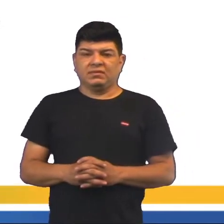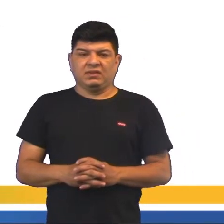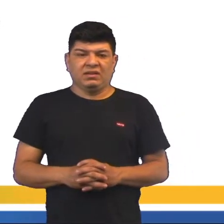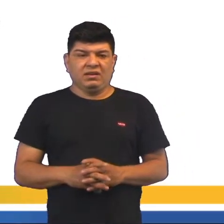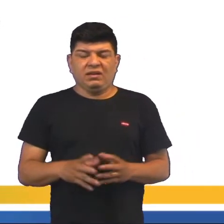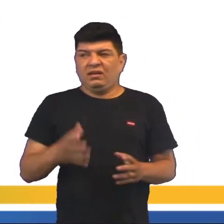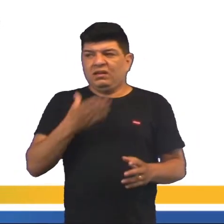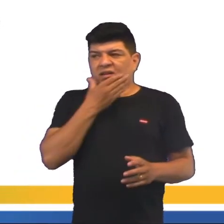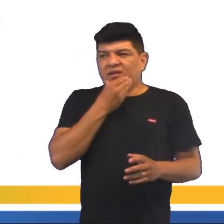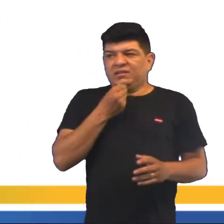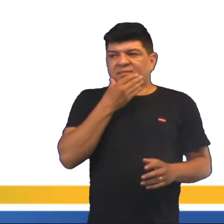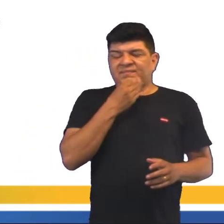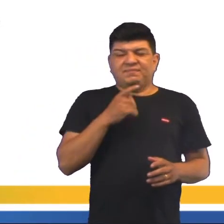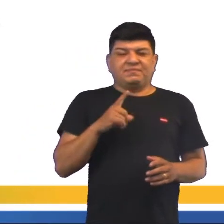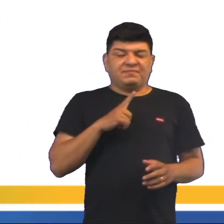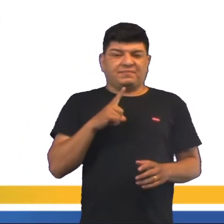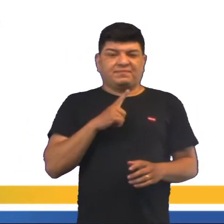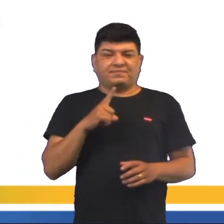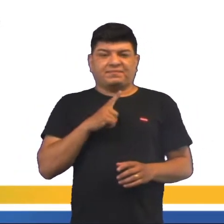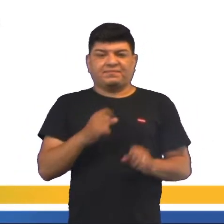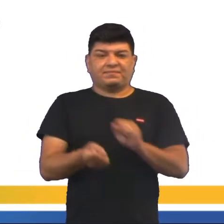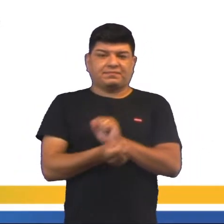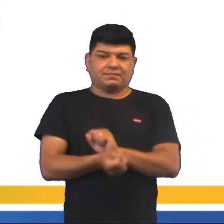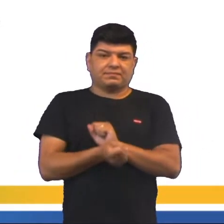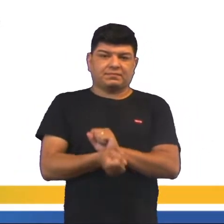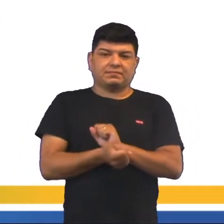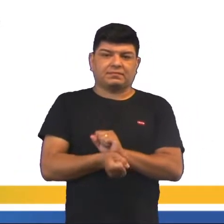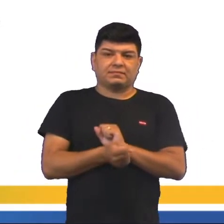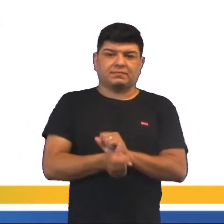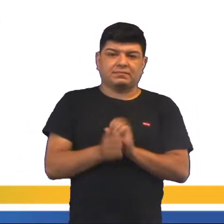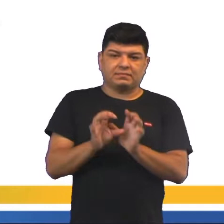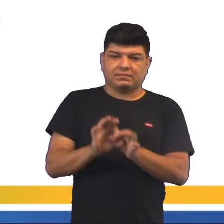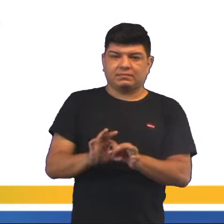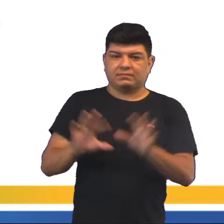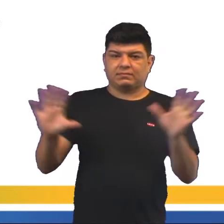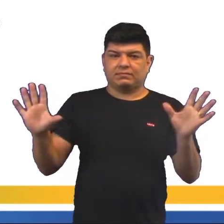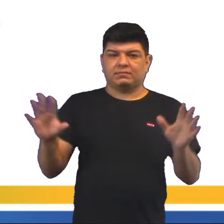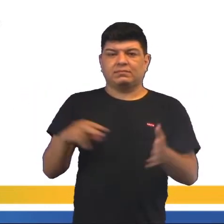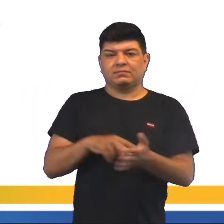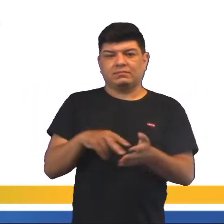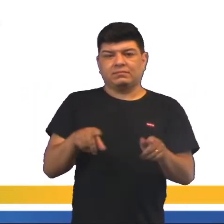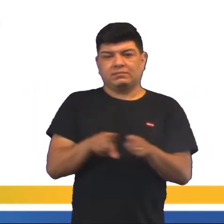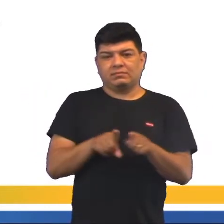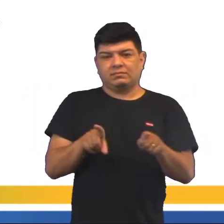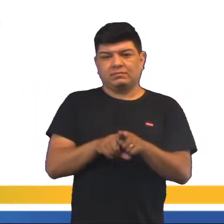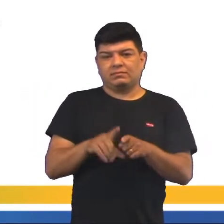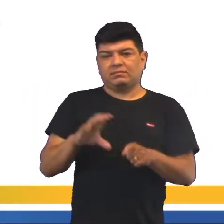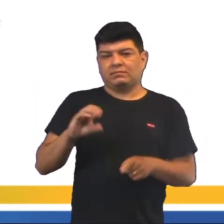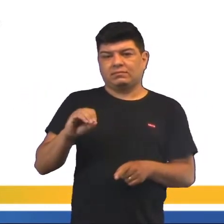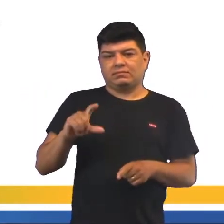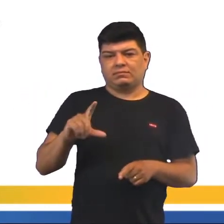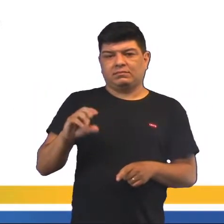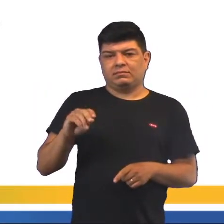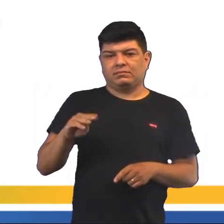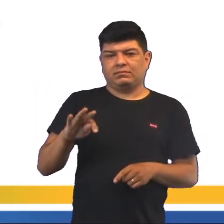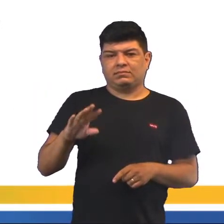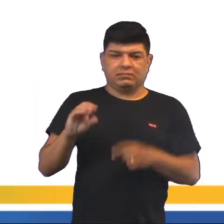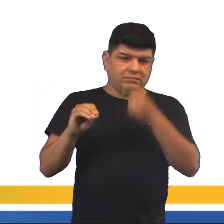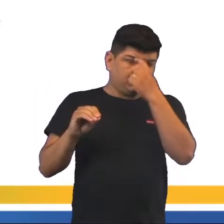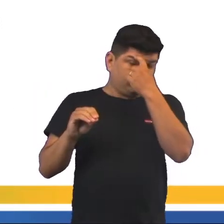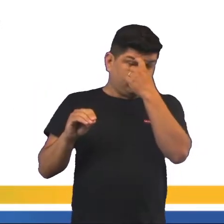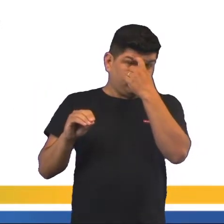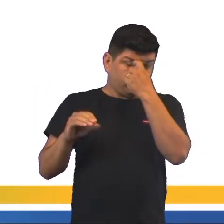Muitos proprietários que possuíam escravos passaram a libertá-los e a estabelecer também o regime de colonato com eles.